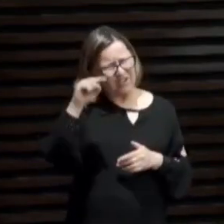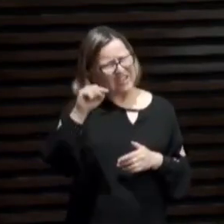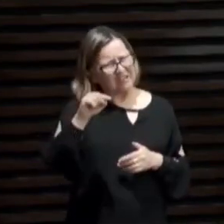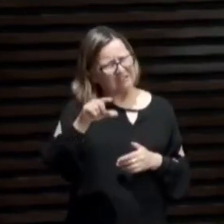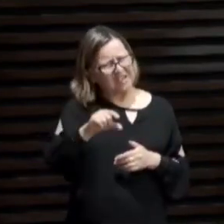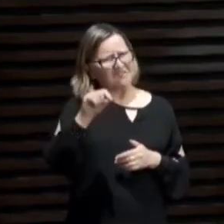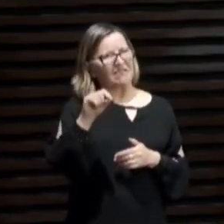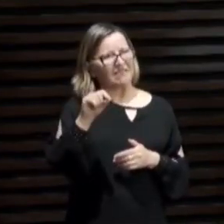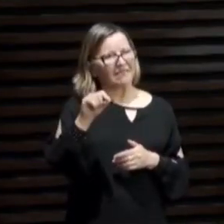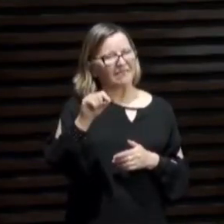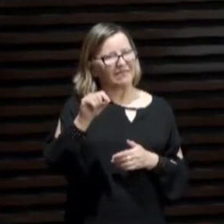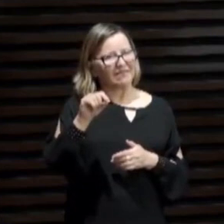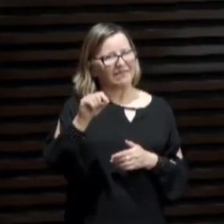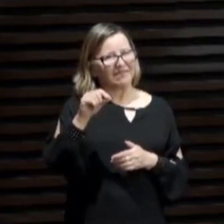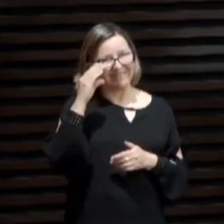decisão?